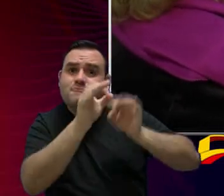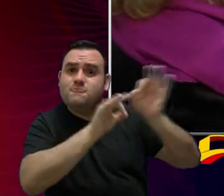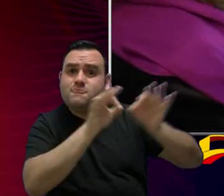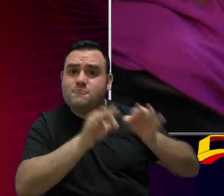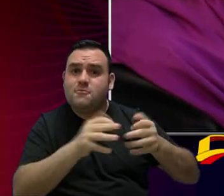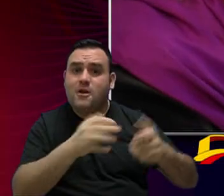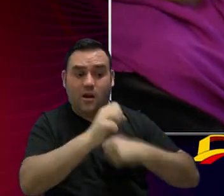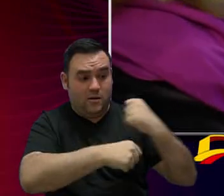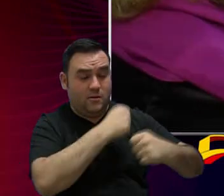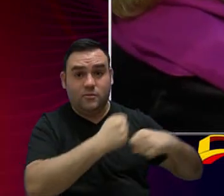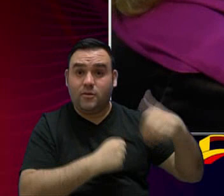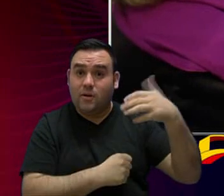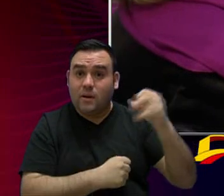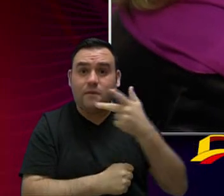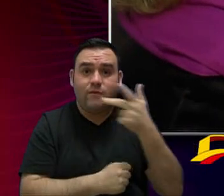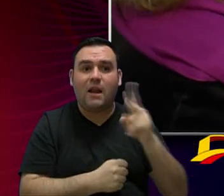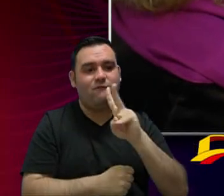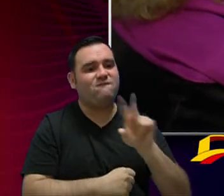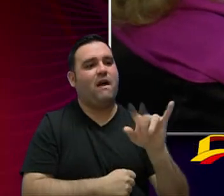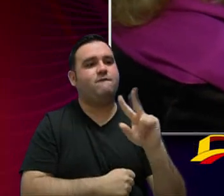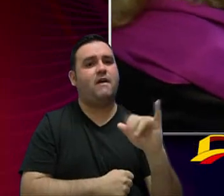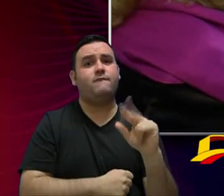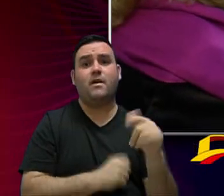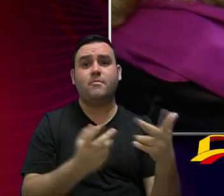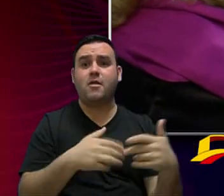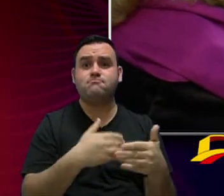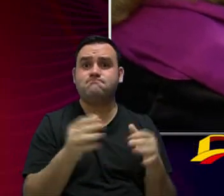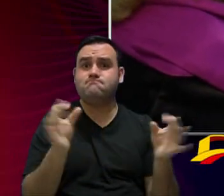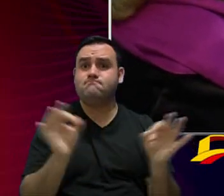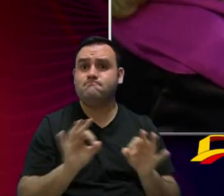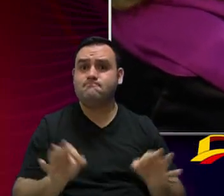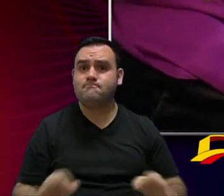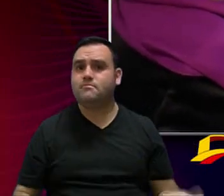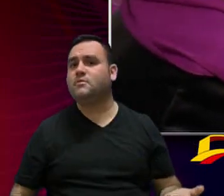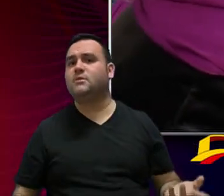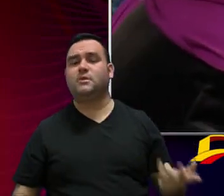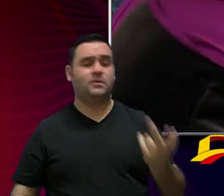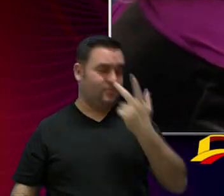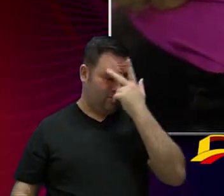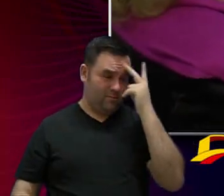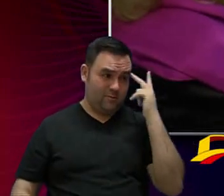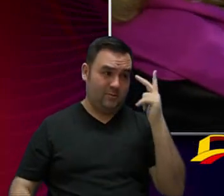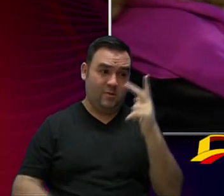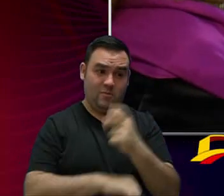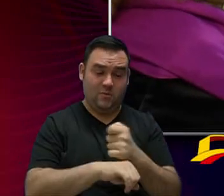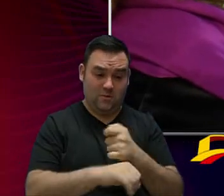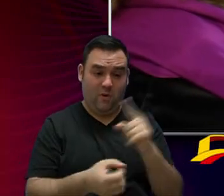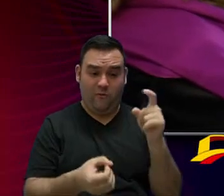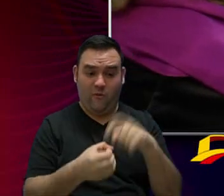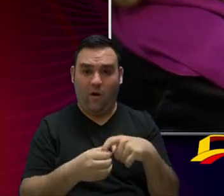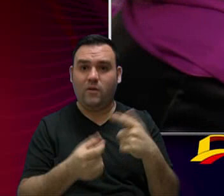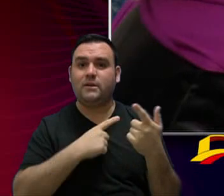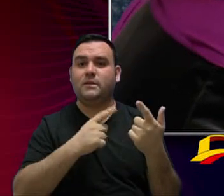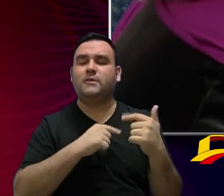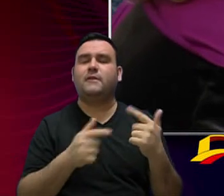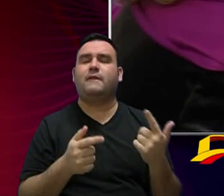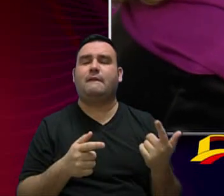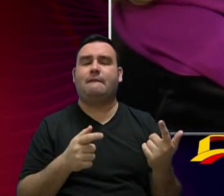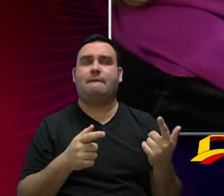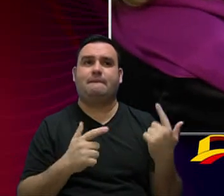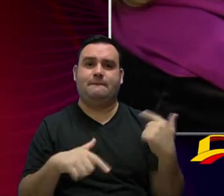há quase 10 anos que vai ser feita lá eu não sei reforma o prédio que os profissionais voltem para lá que os